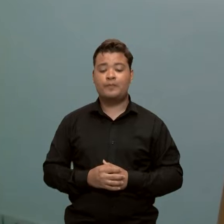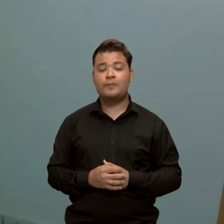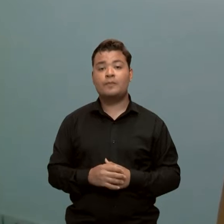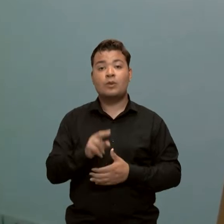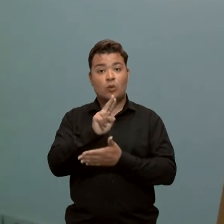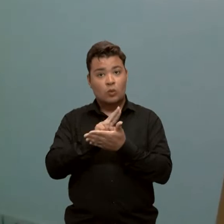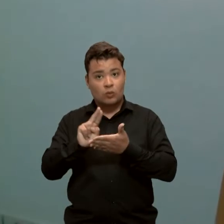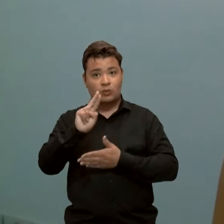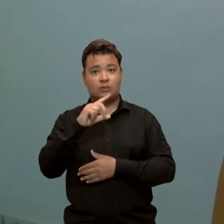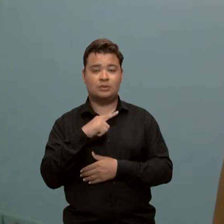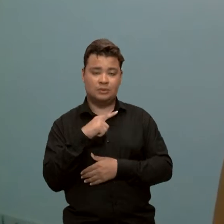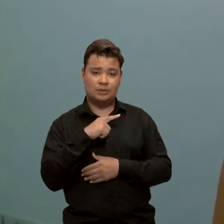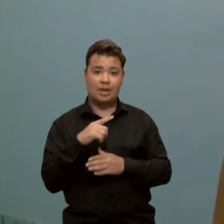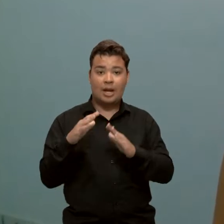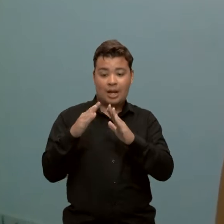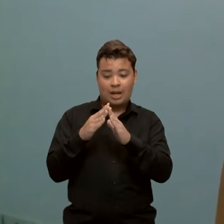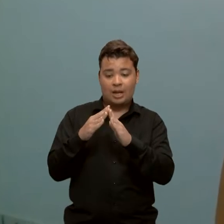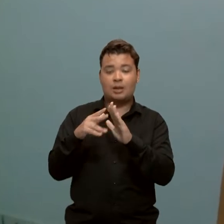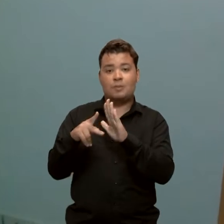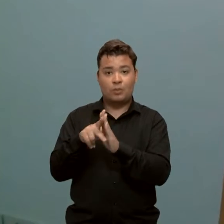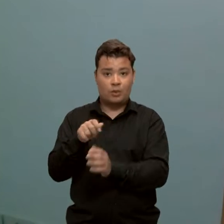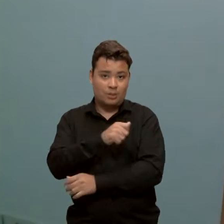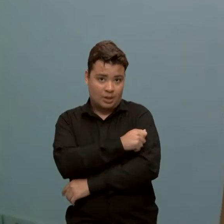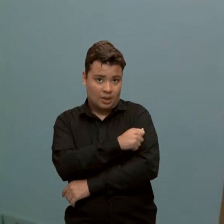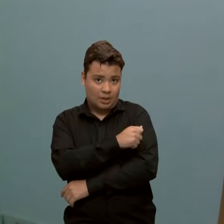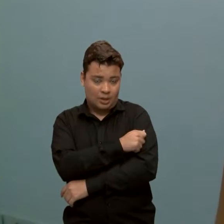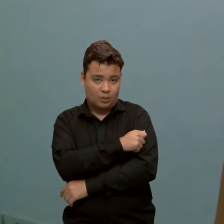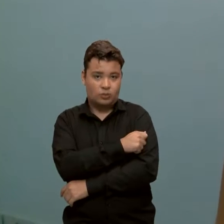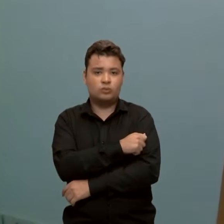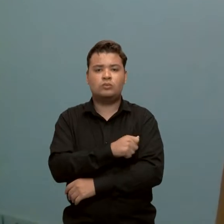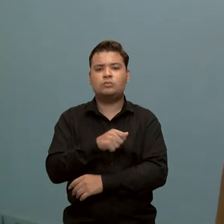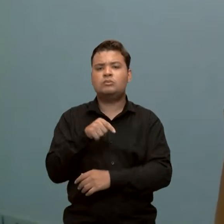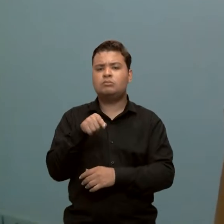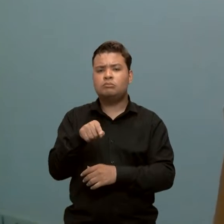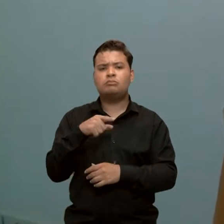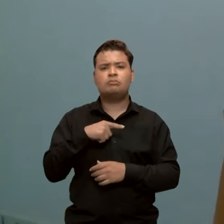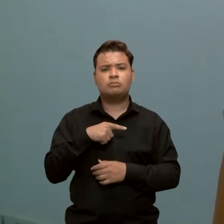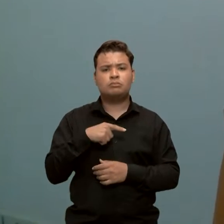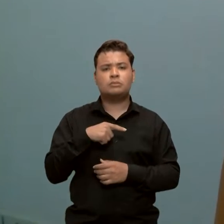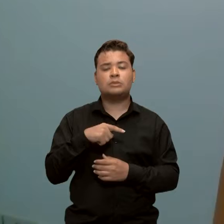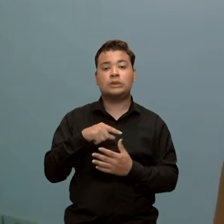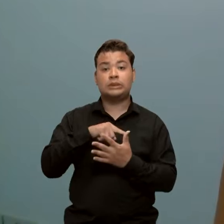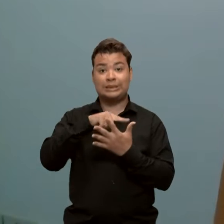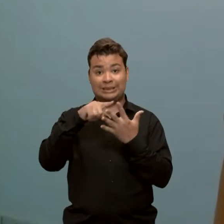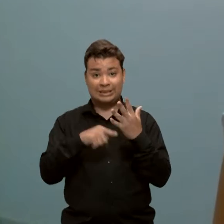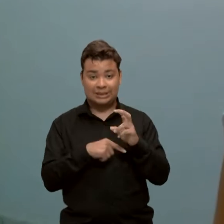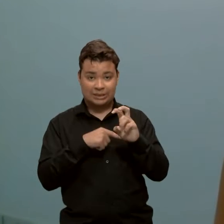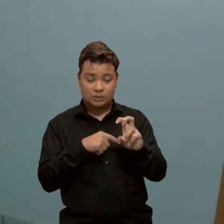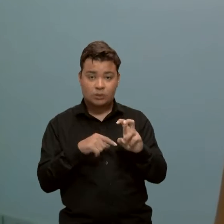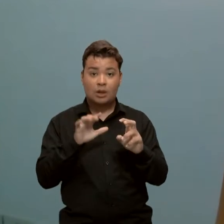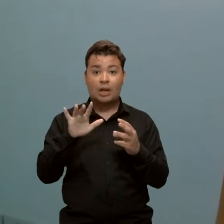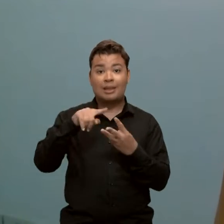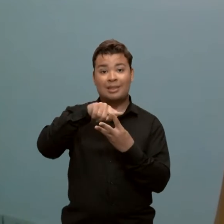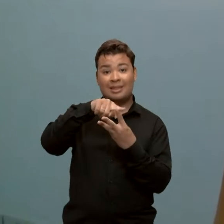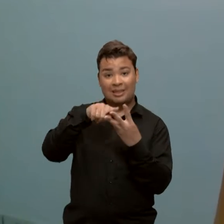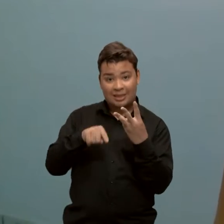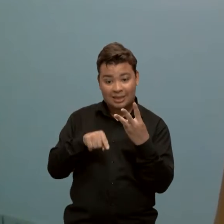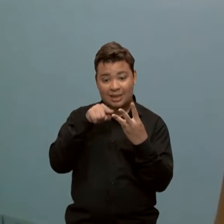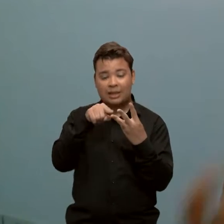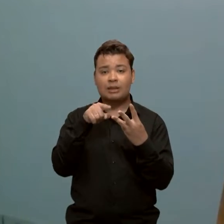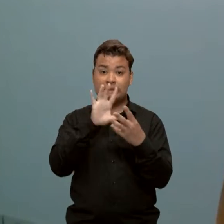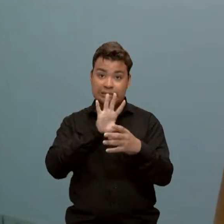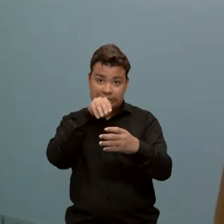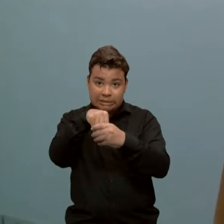nós chamamos de CELUS, né? Casas dos Estudantes Universitários. E 3 dessas casas nós temos hoje